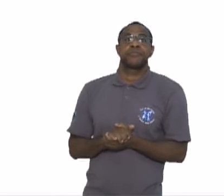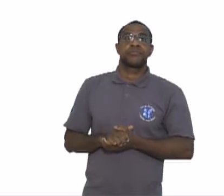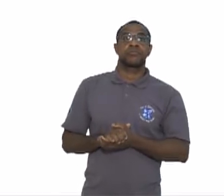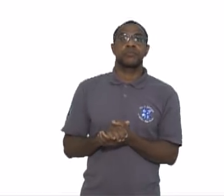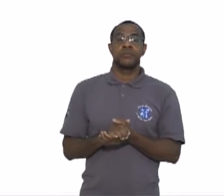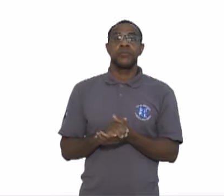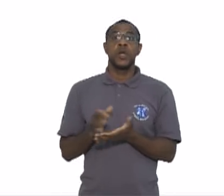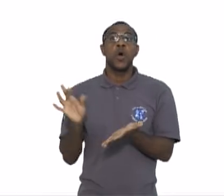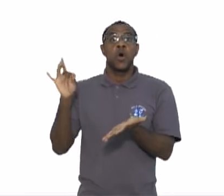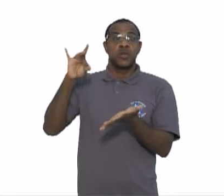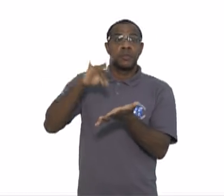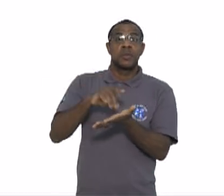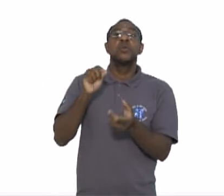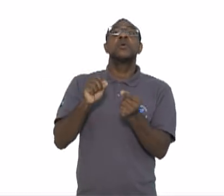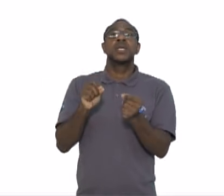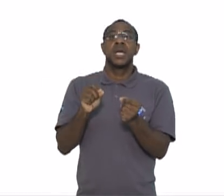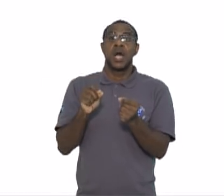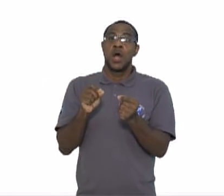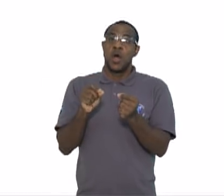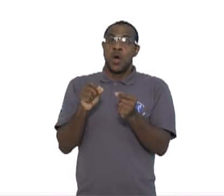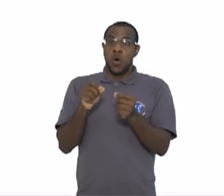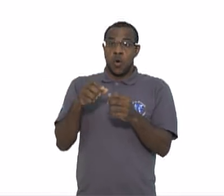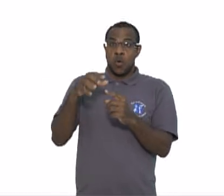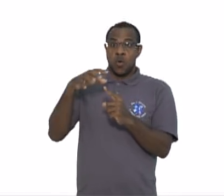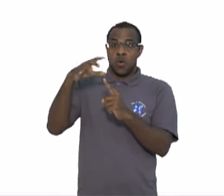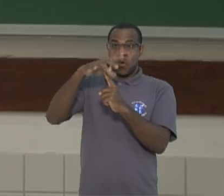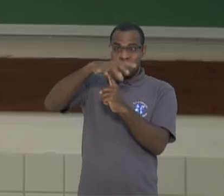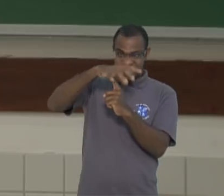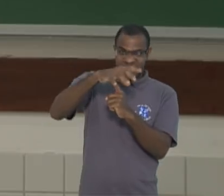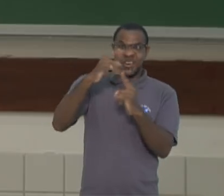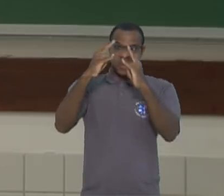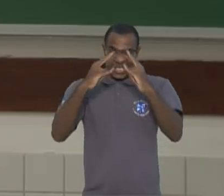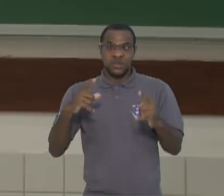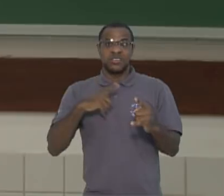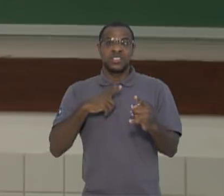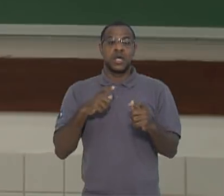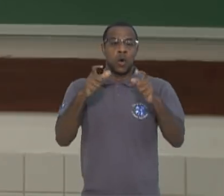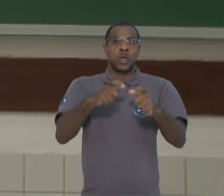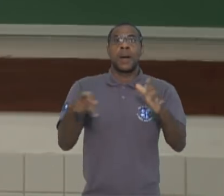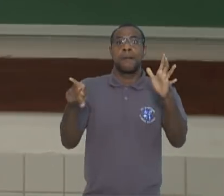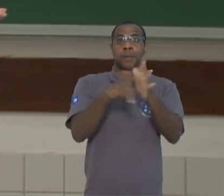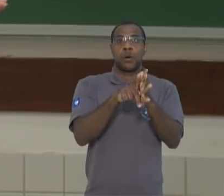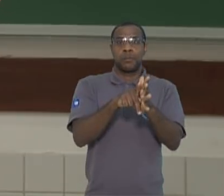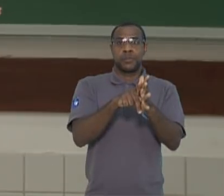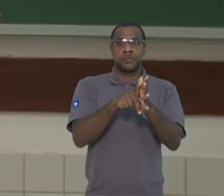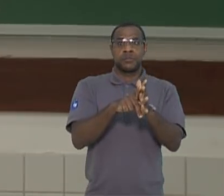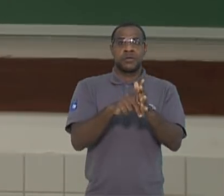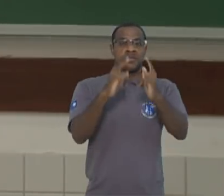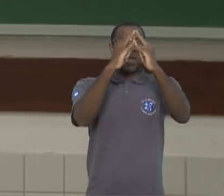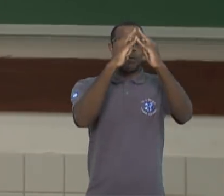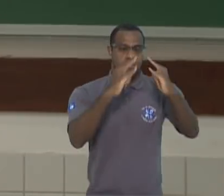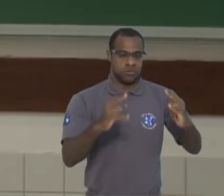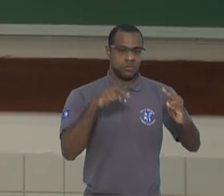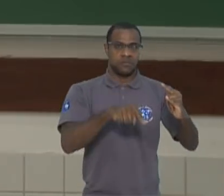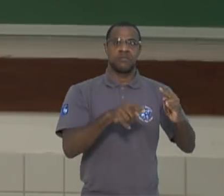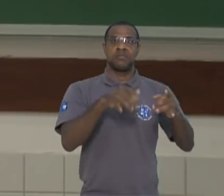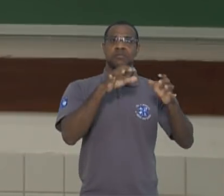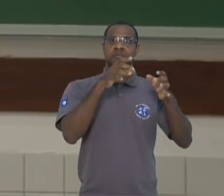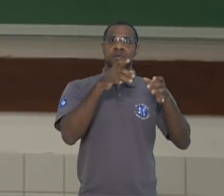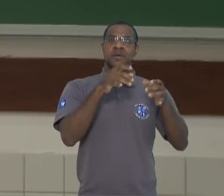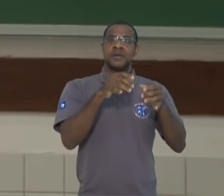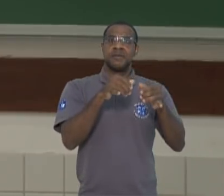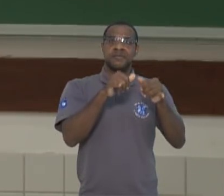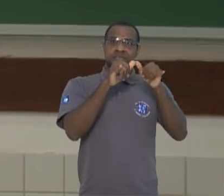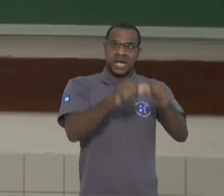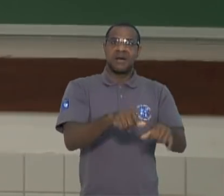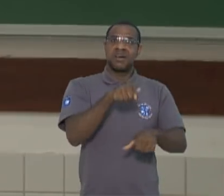Originalmente, o circo tinha o seu espaço próprio, né? Que a gente até falou aqui do Circo Máximo, né? O teatro de arena, né? Que é o teatro que a